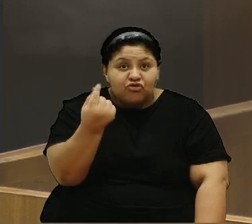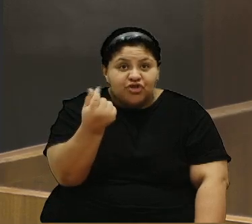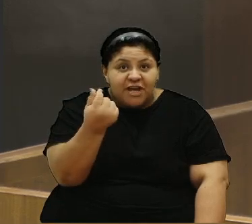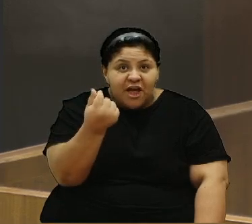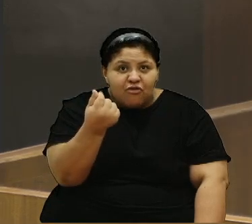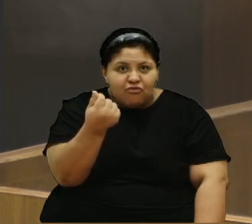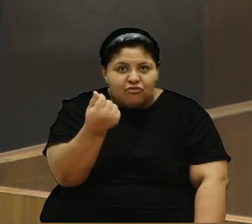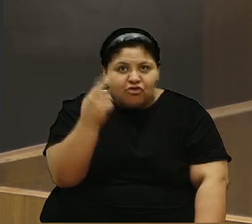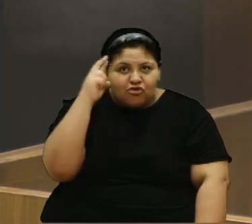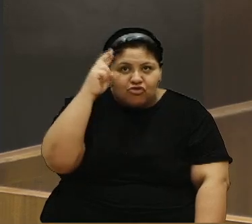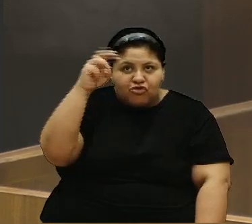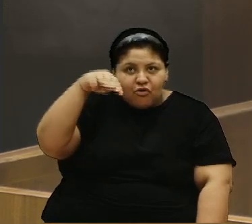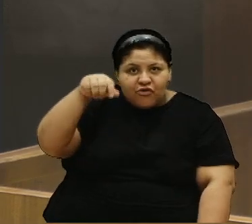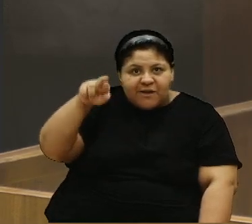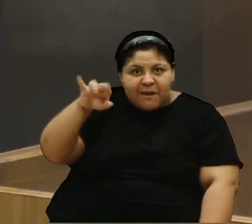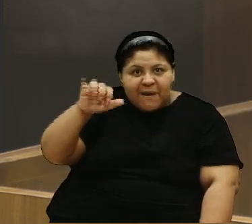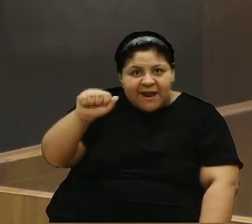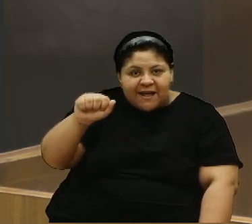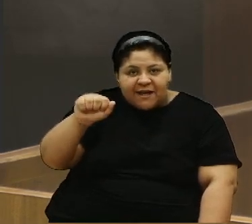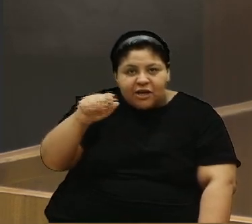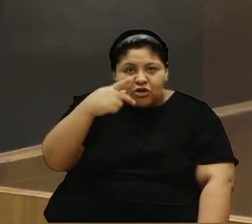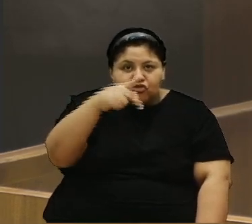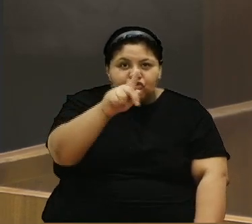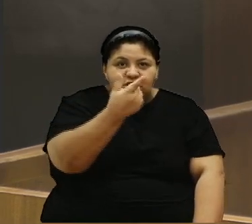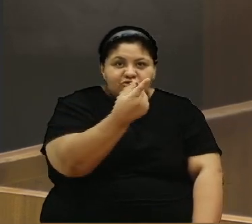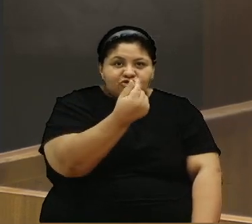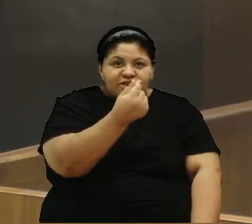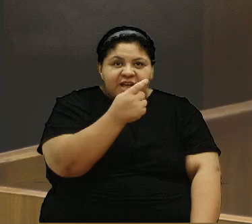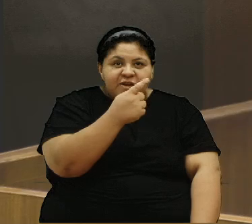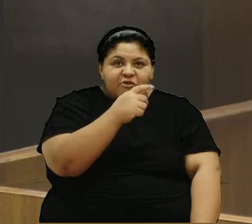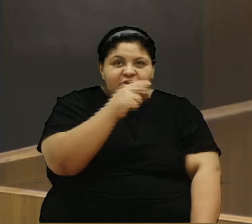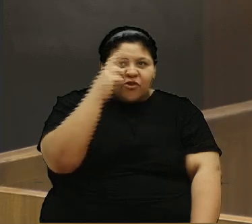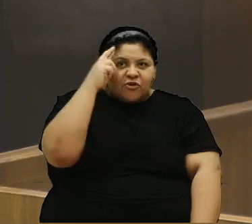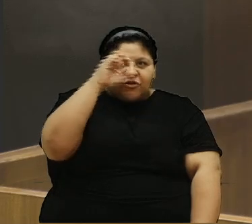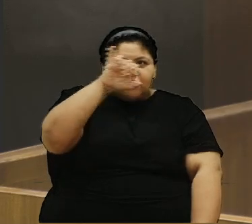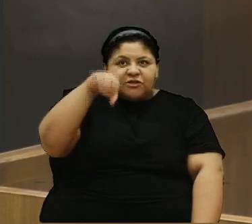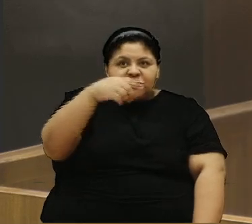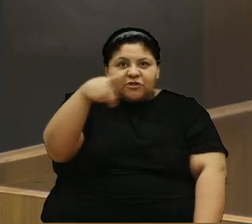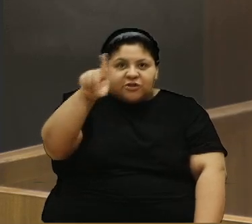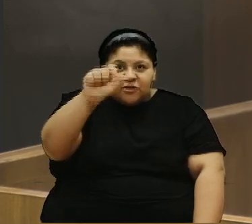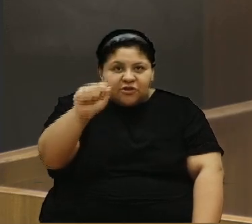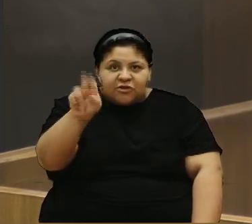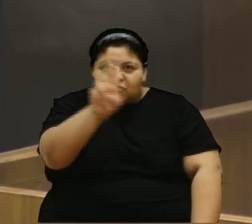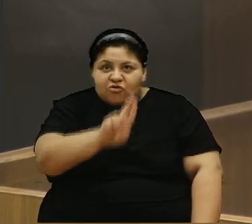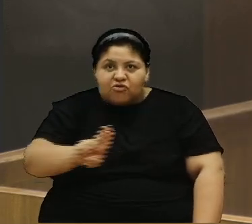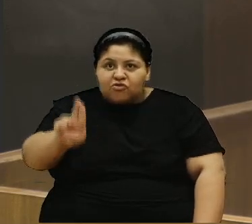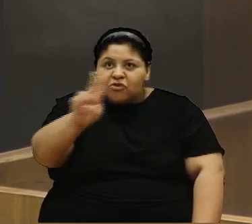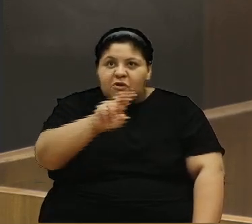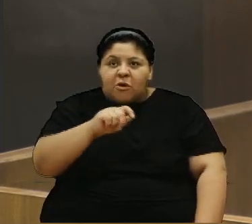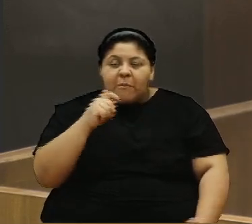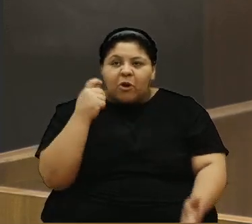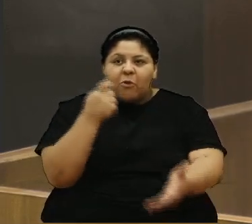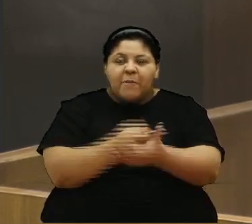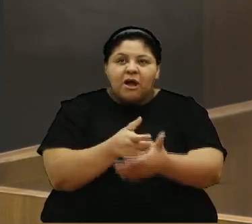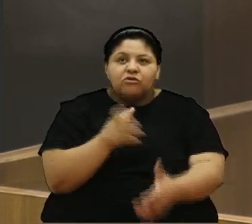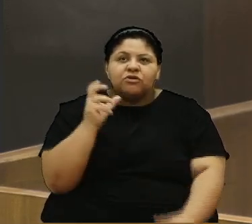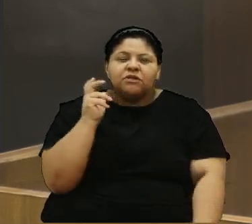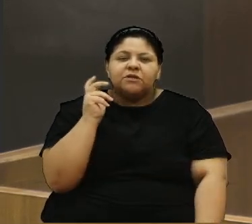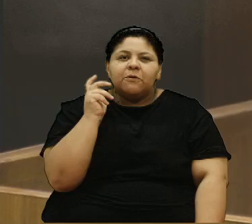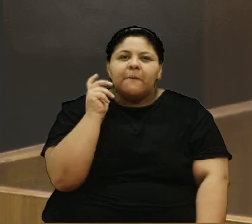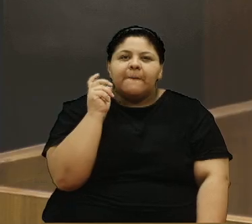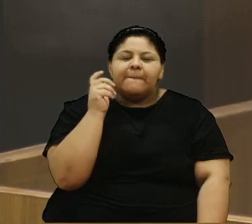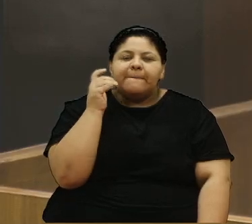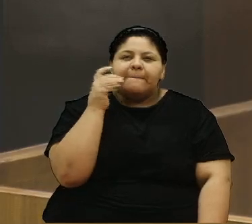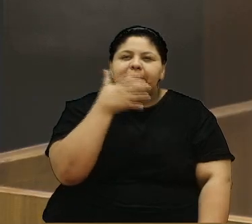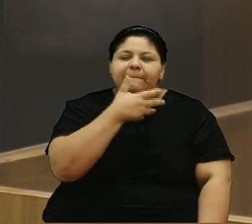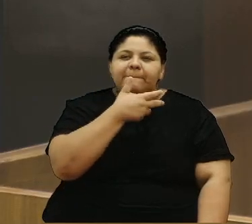Maria, do seu dinheiro, seu João, o dinheiro que o senhor usava para comprar o seu pão, eles arrancaram